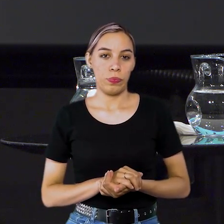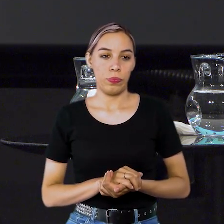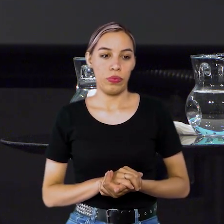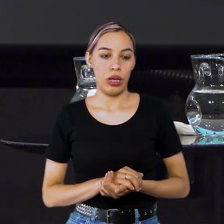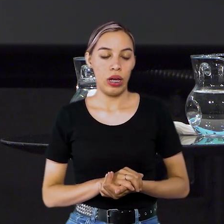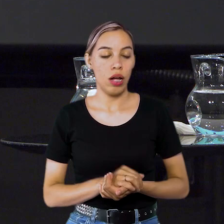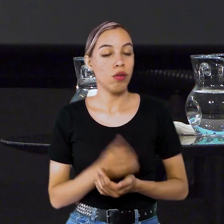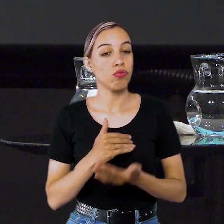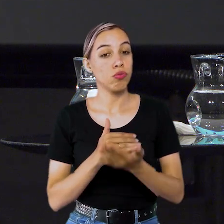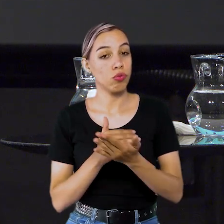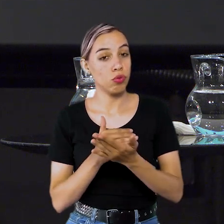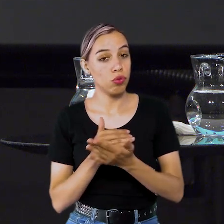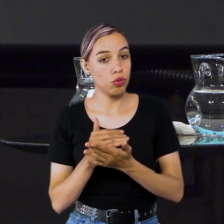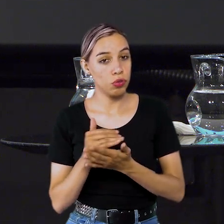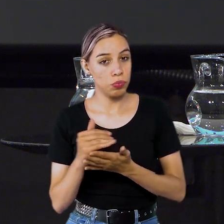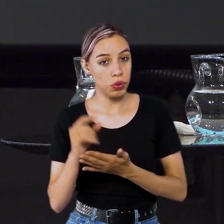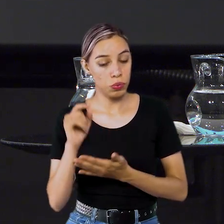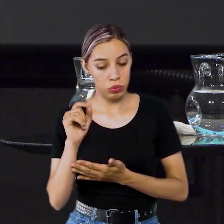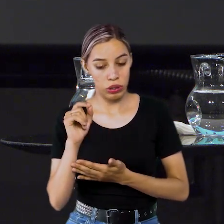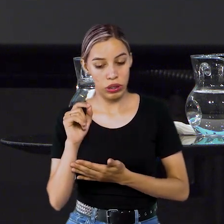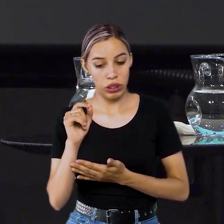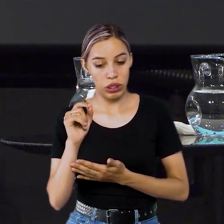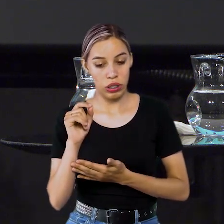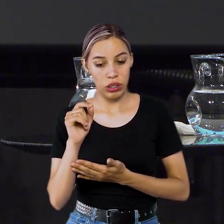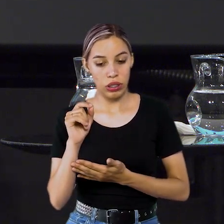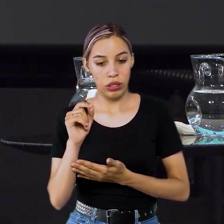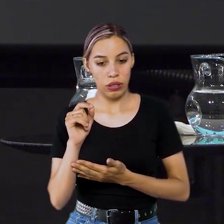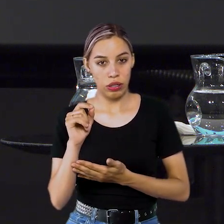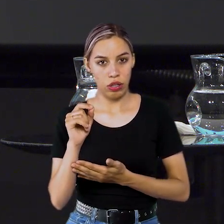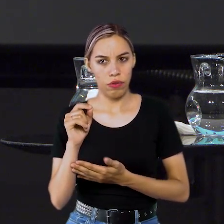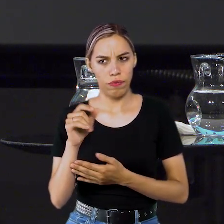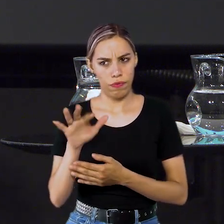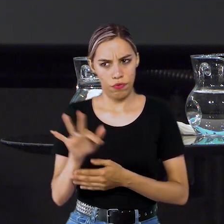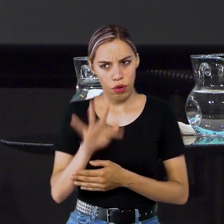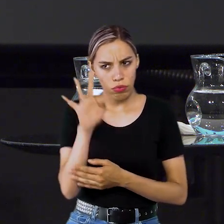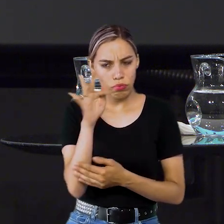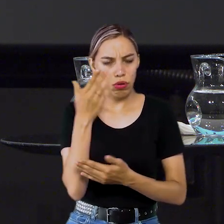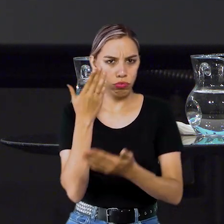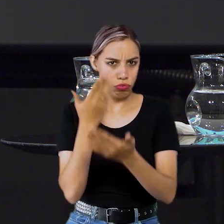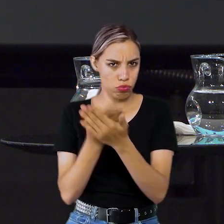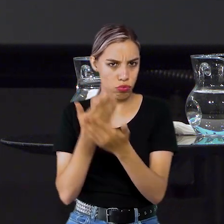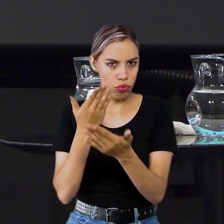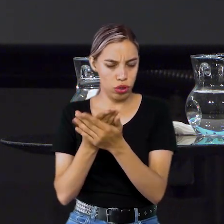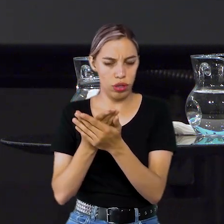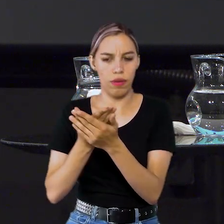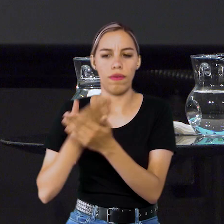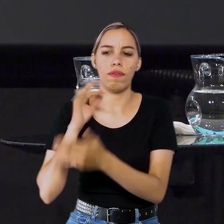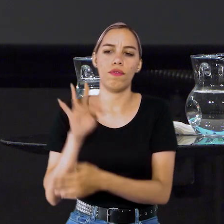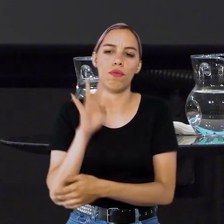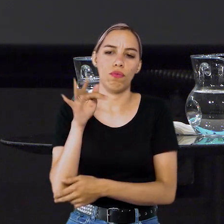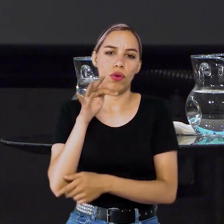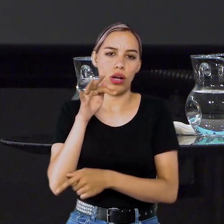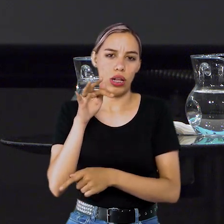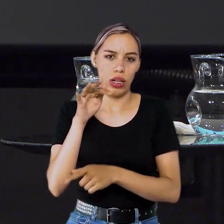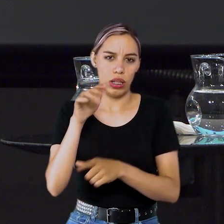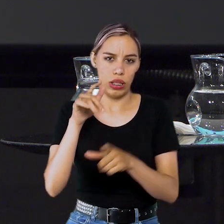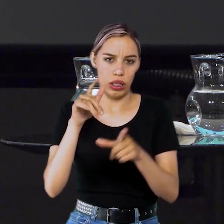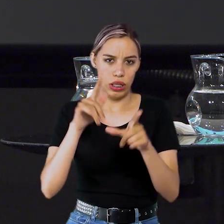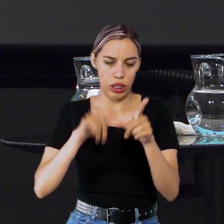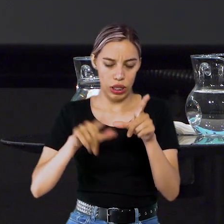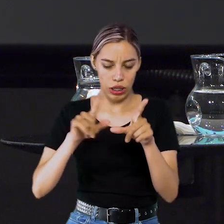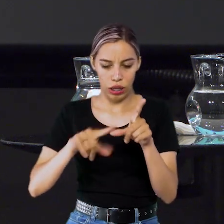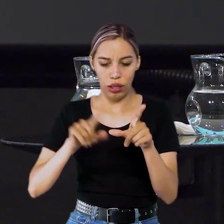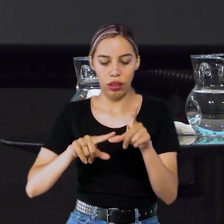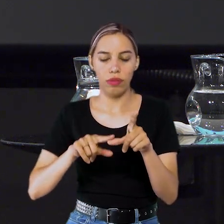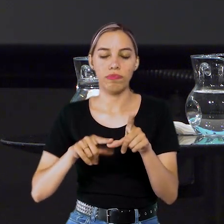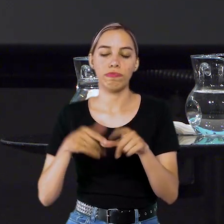E comecei, inclusive, a fazer letras, né? Eu falei assim, vou fazer letra que facilita para mim. Só